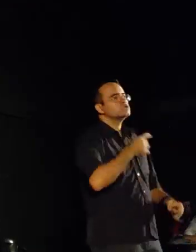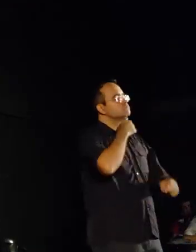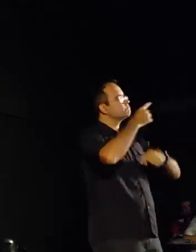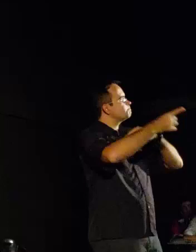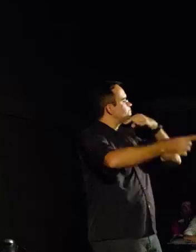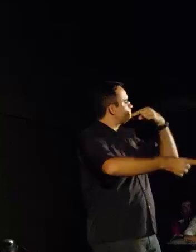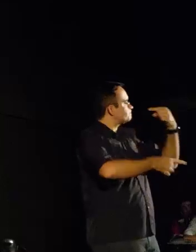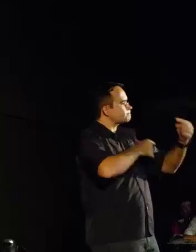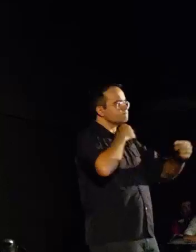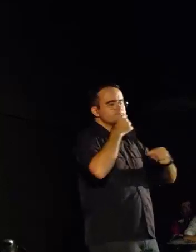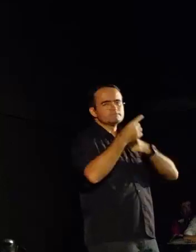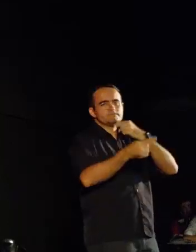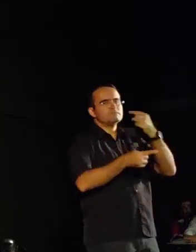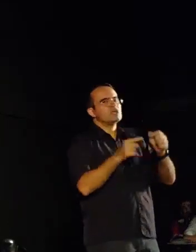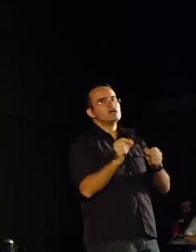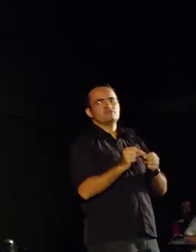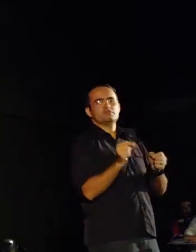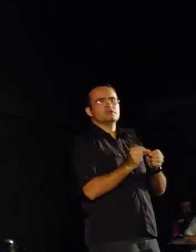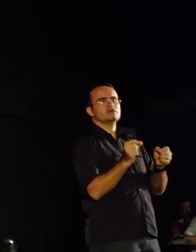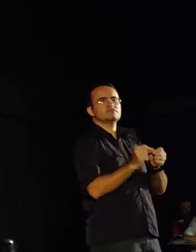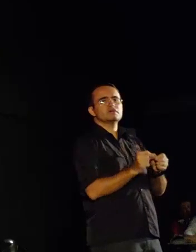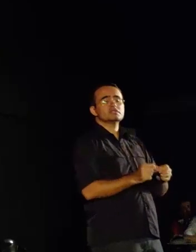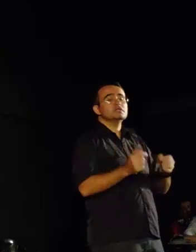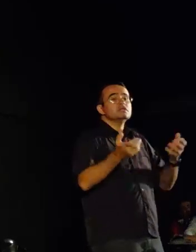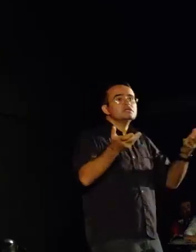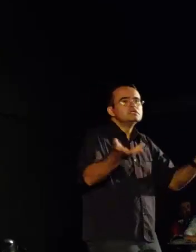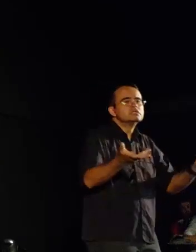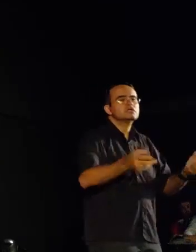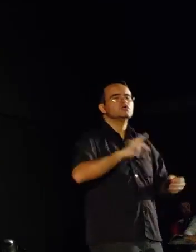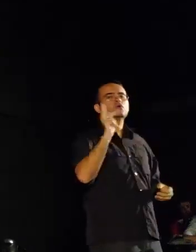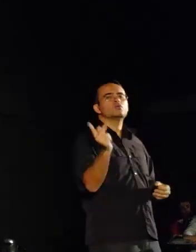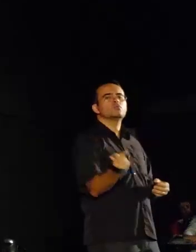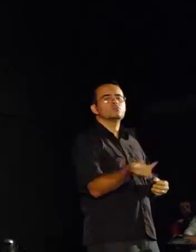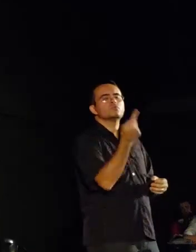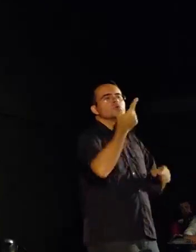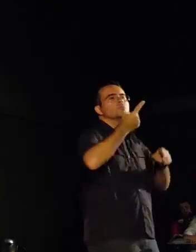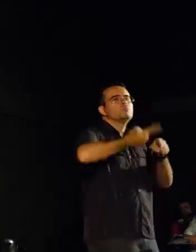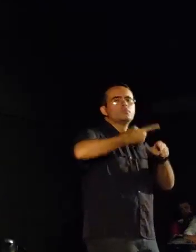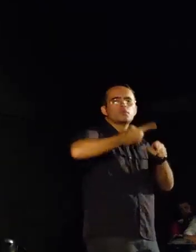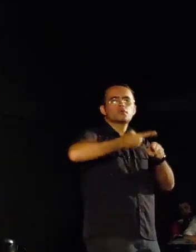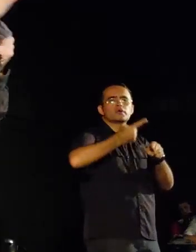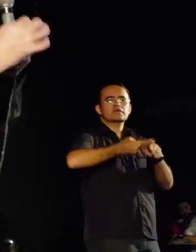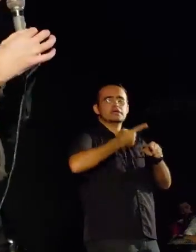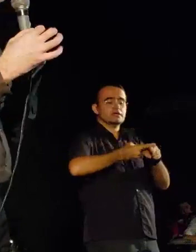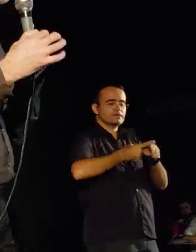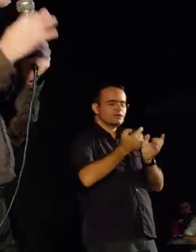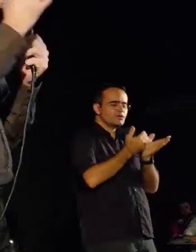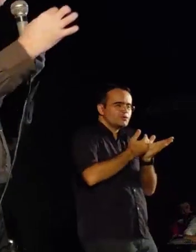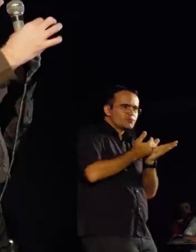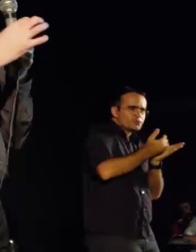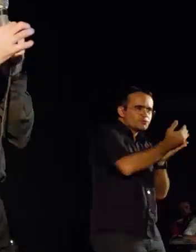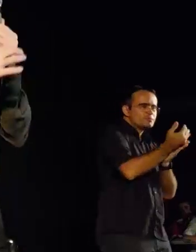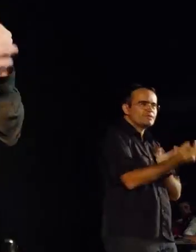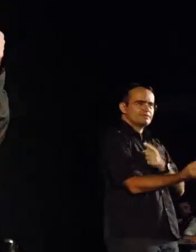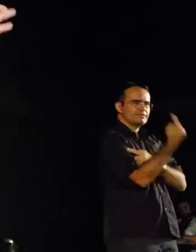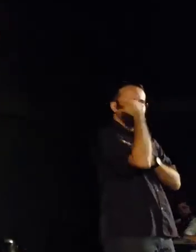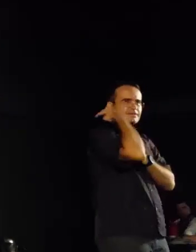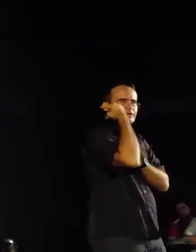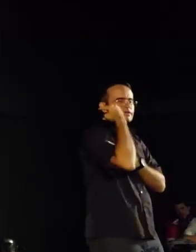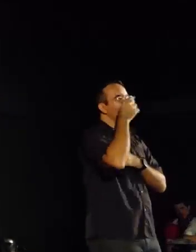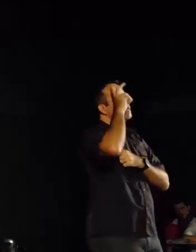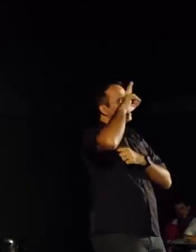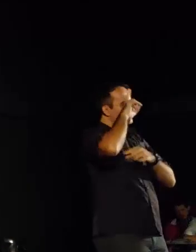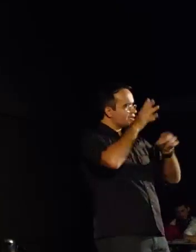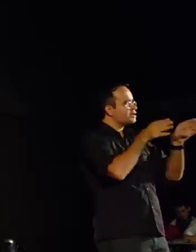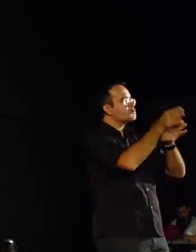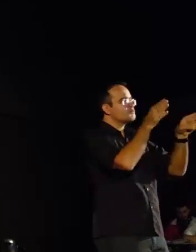fazer. Dava para fazer, entre outras coisas, por quê? Porque, inicialmente, é sempre bom lembrar, no que diz